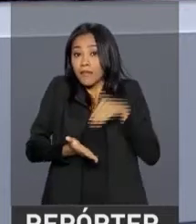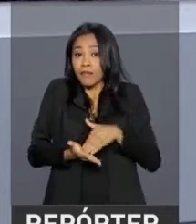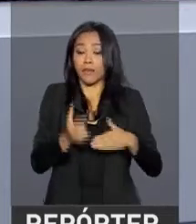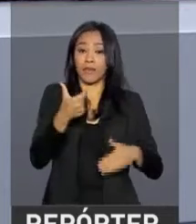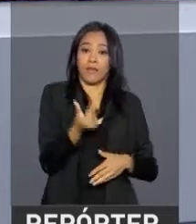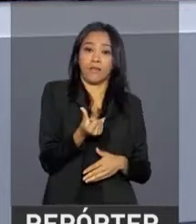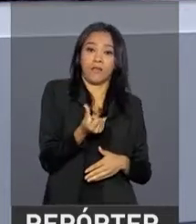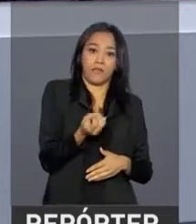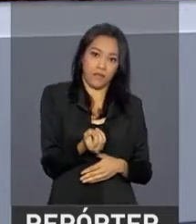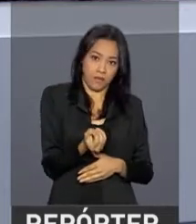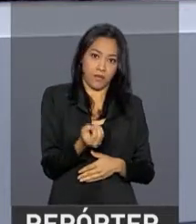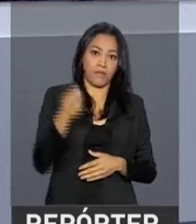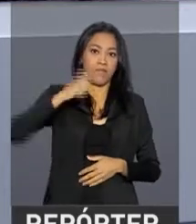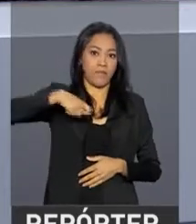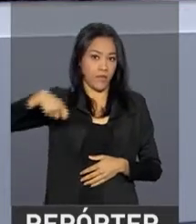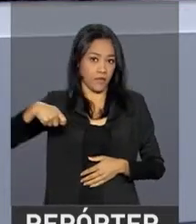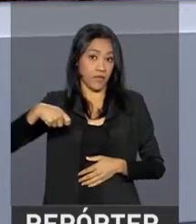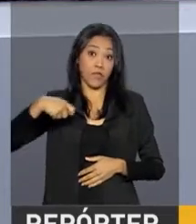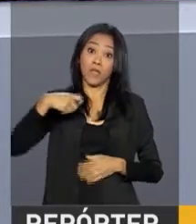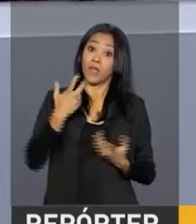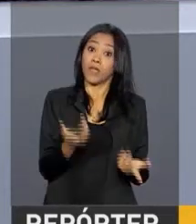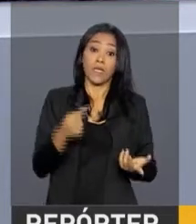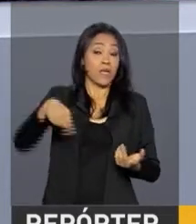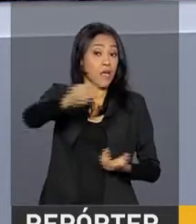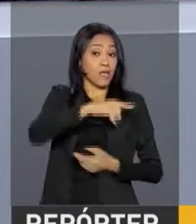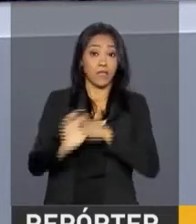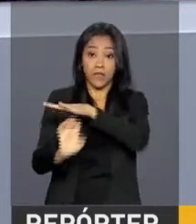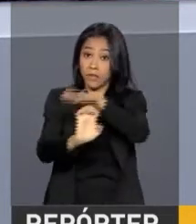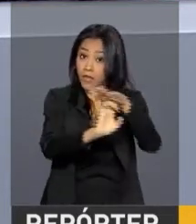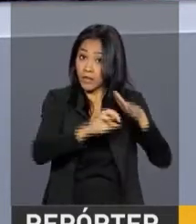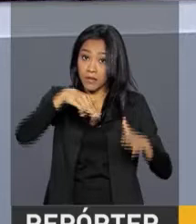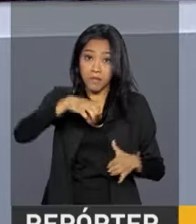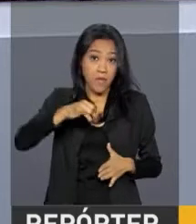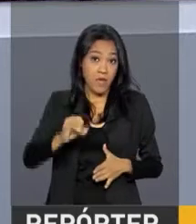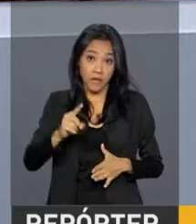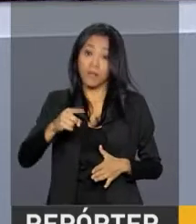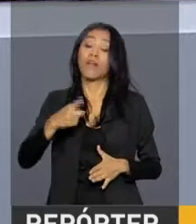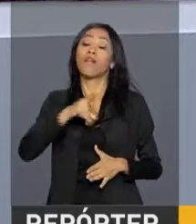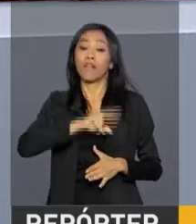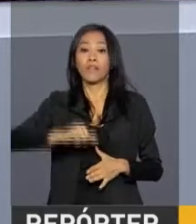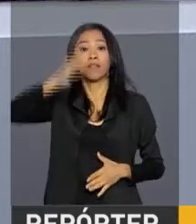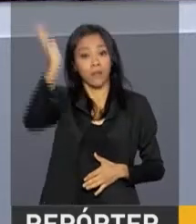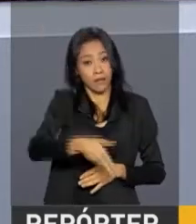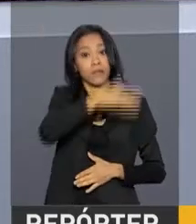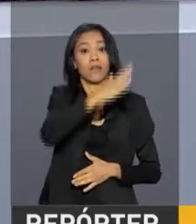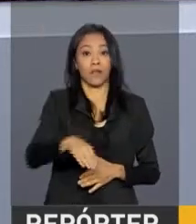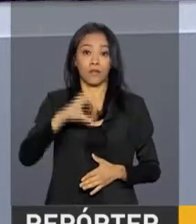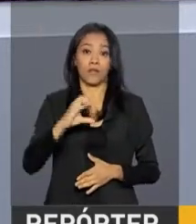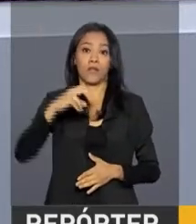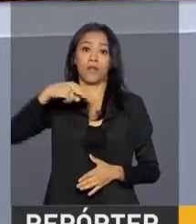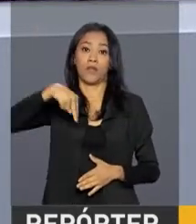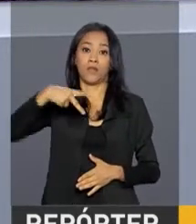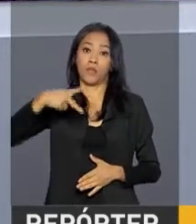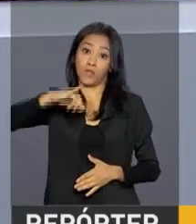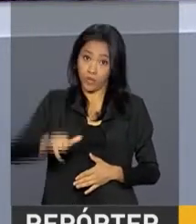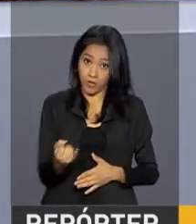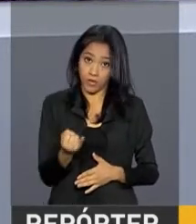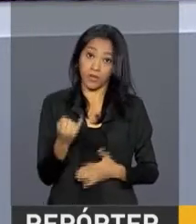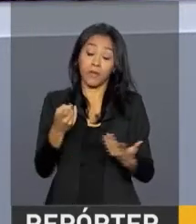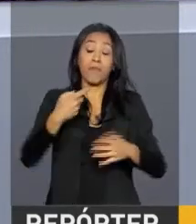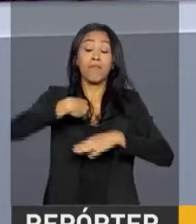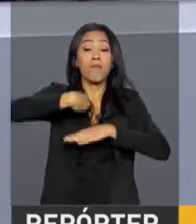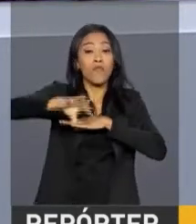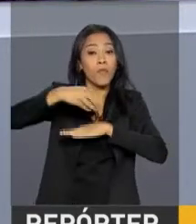meses os meios que não quitarem as dívidas terão o cnpj definitivamente cancelado mais informações estão disponíveis